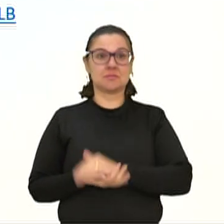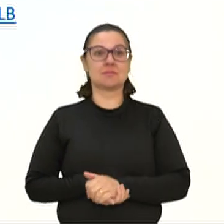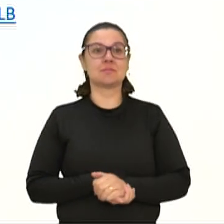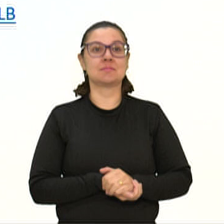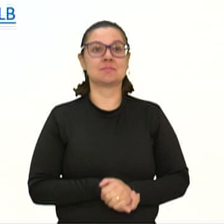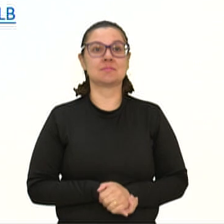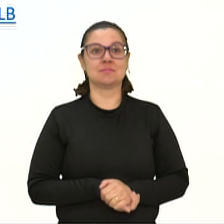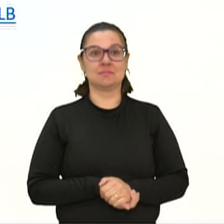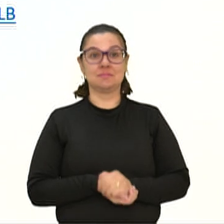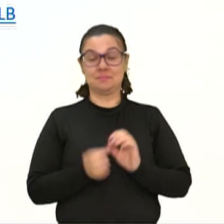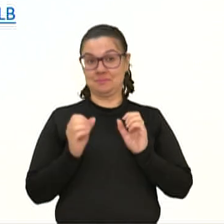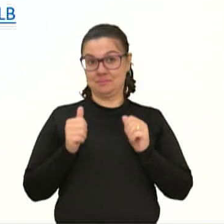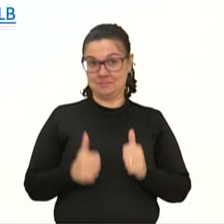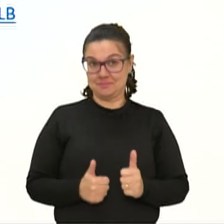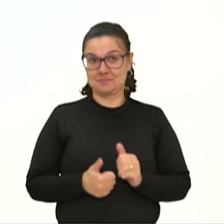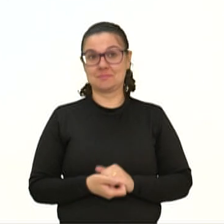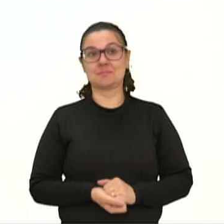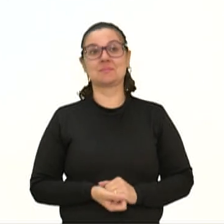avaliação física nos alunos.